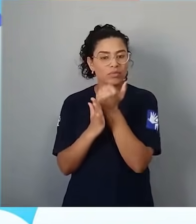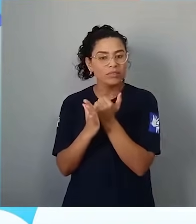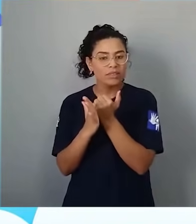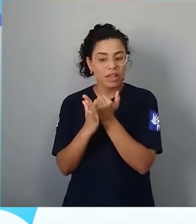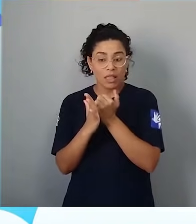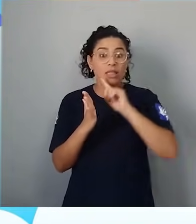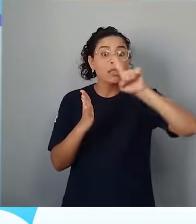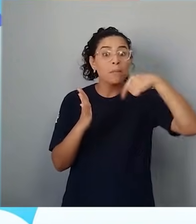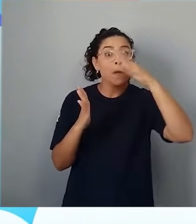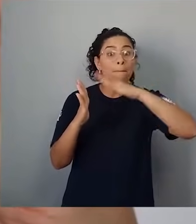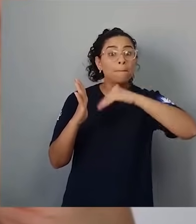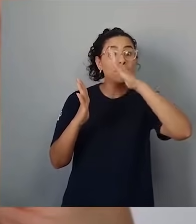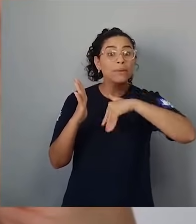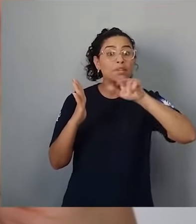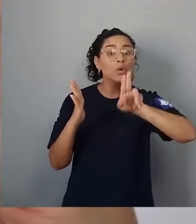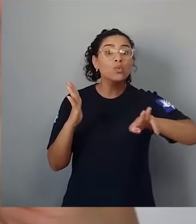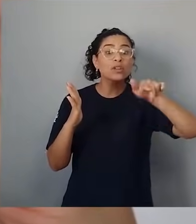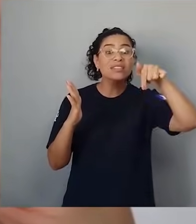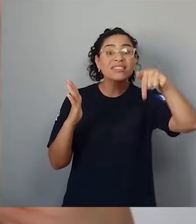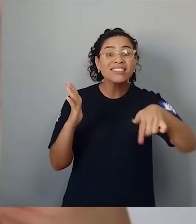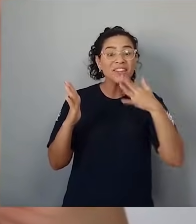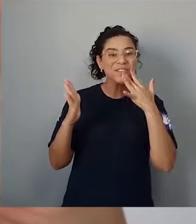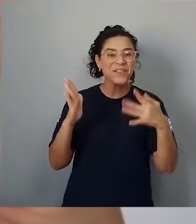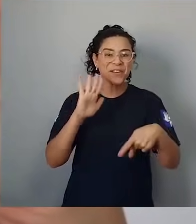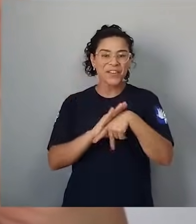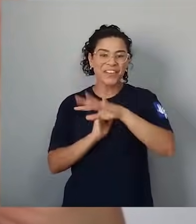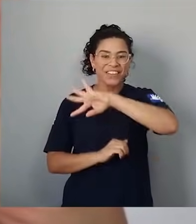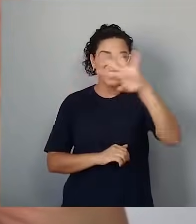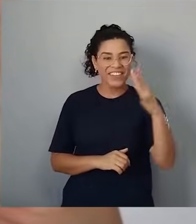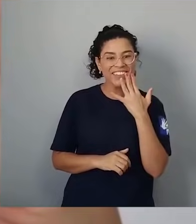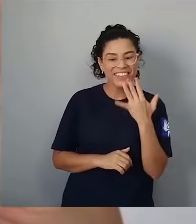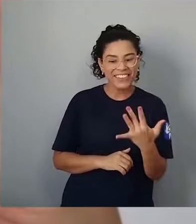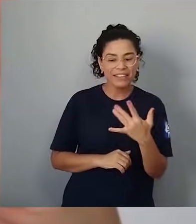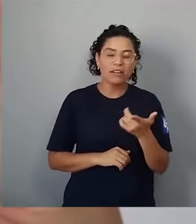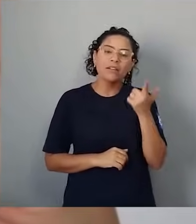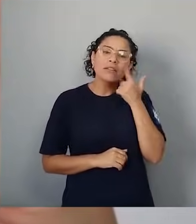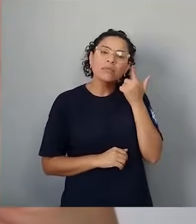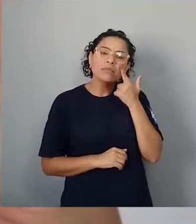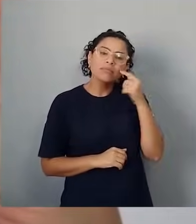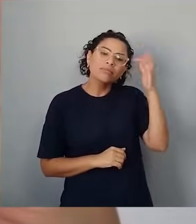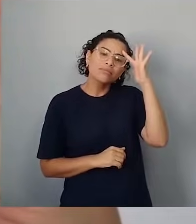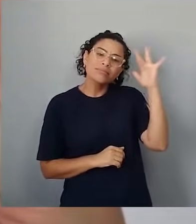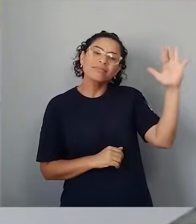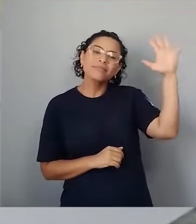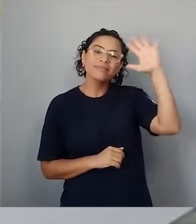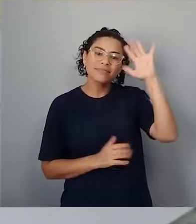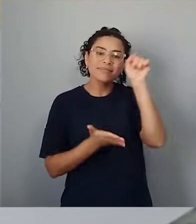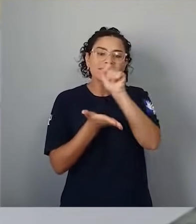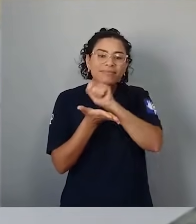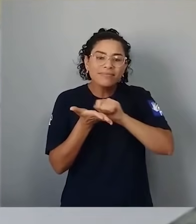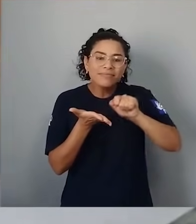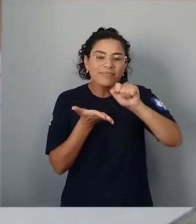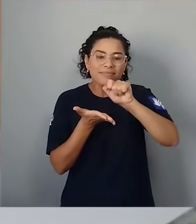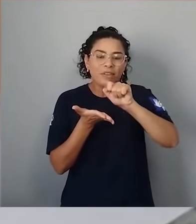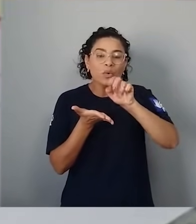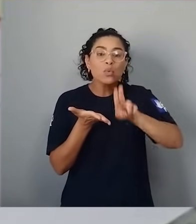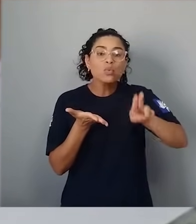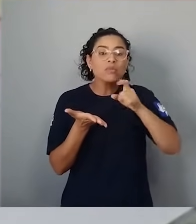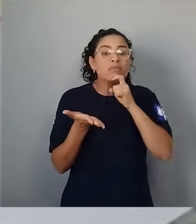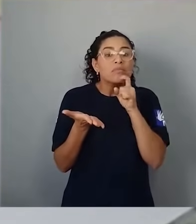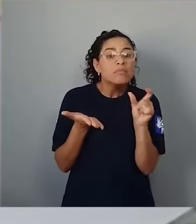7 cores do arco-íris. E quem aí já pensou em desenhar com gelo? Ah, é muito fácil. É